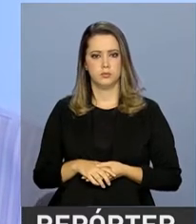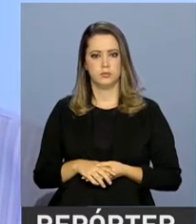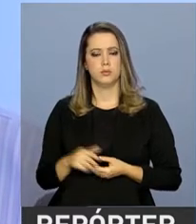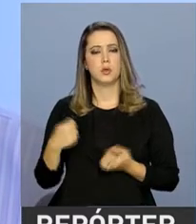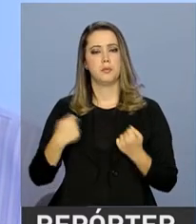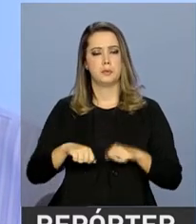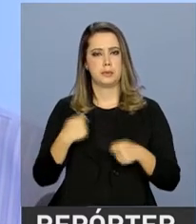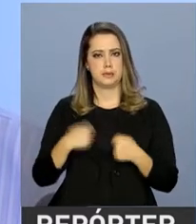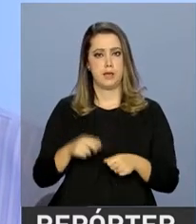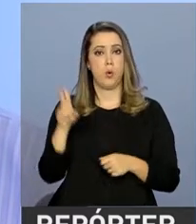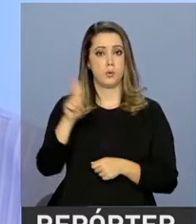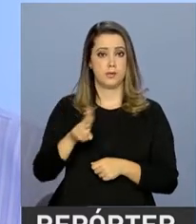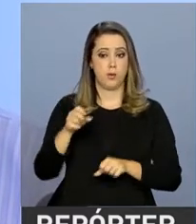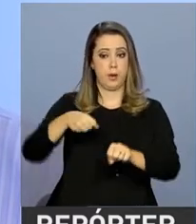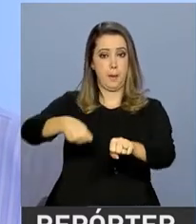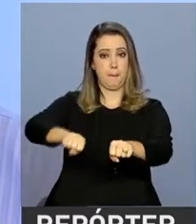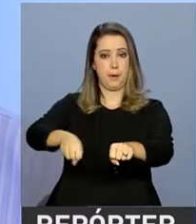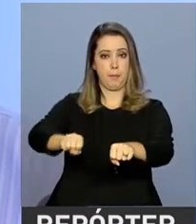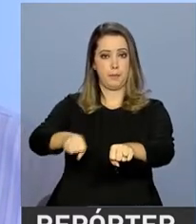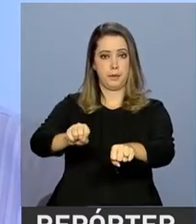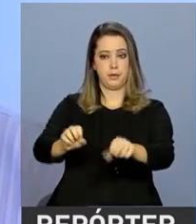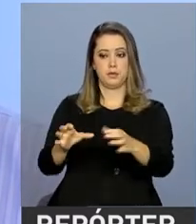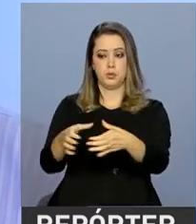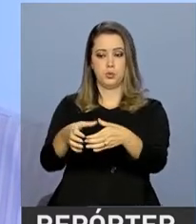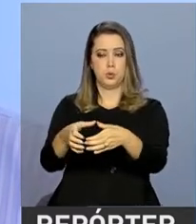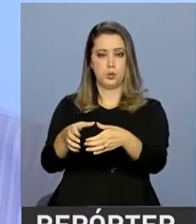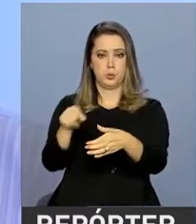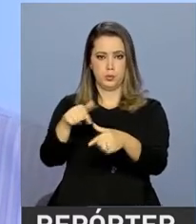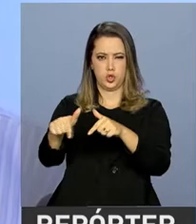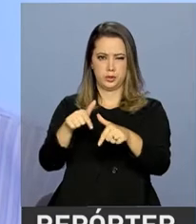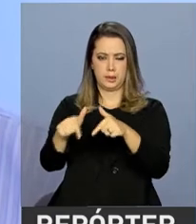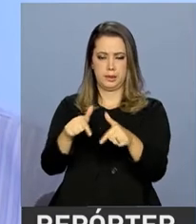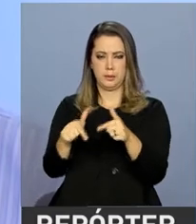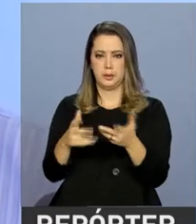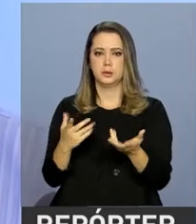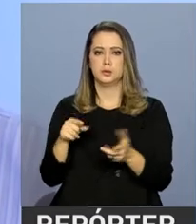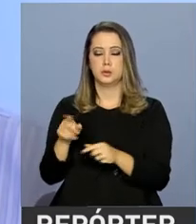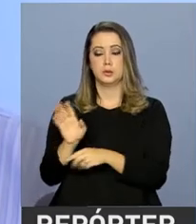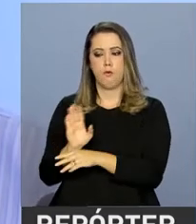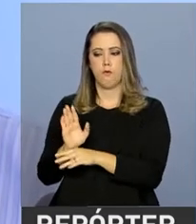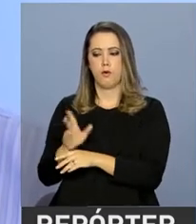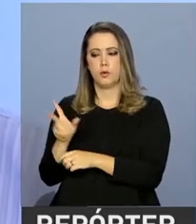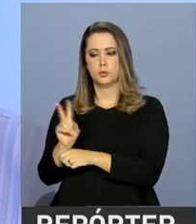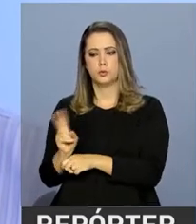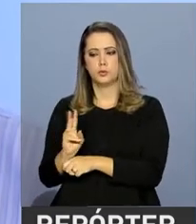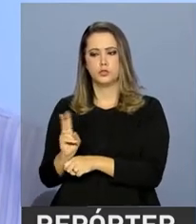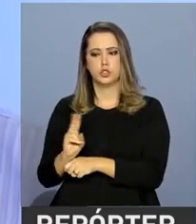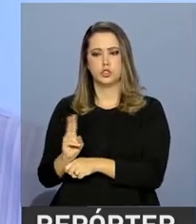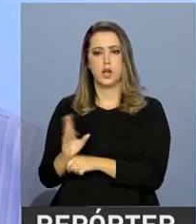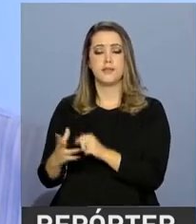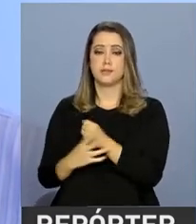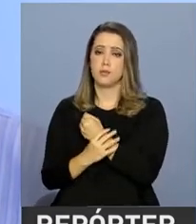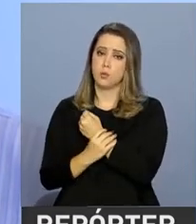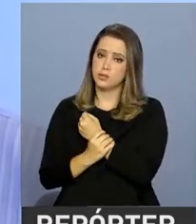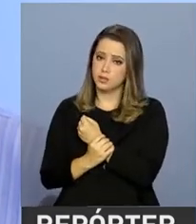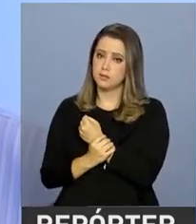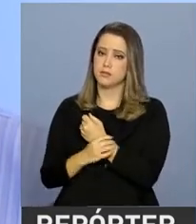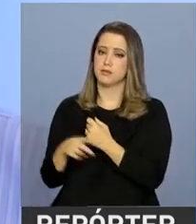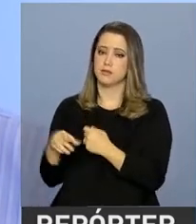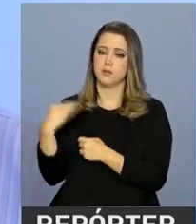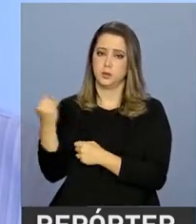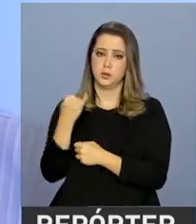motocicletas equipes volantes que vão reforçar exatamente